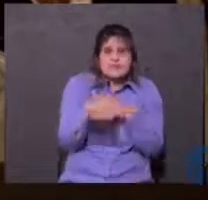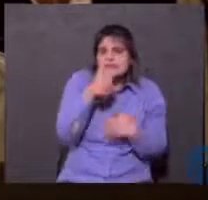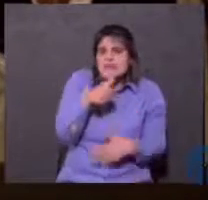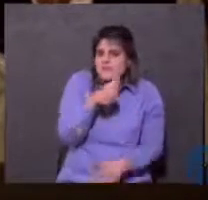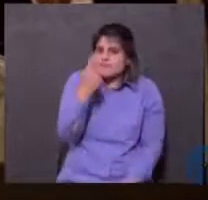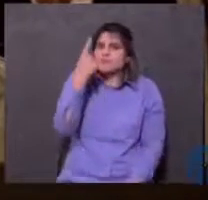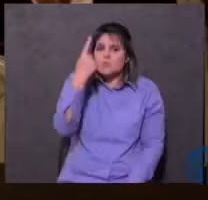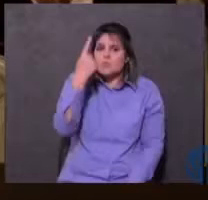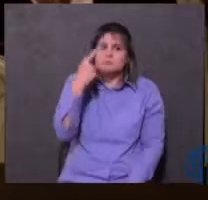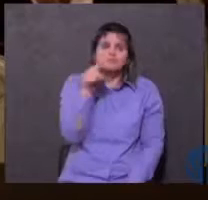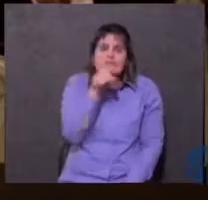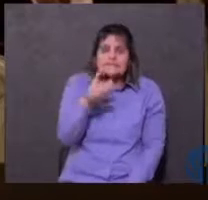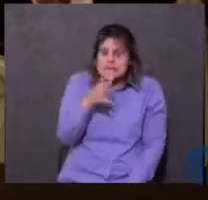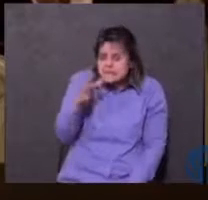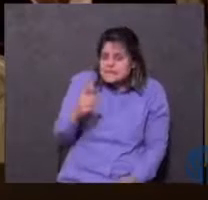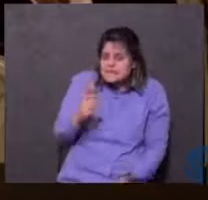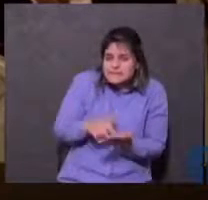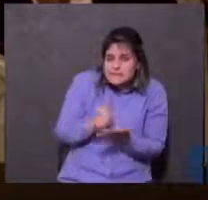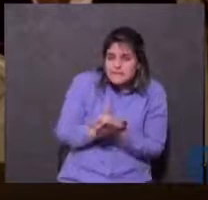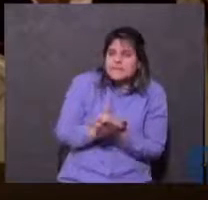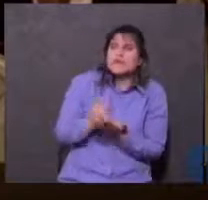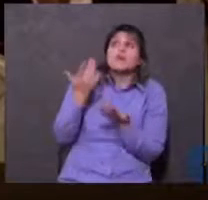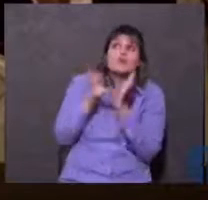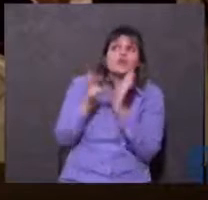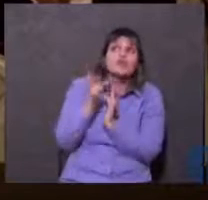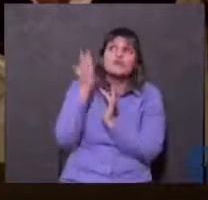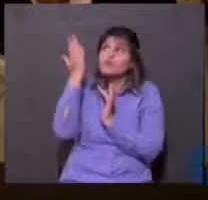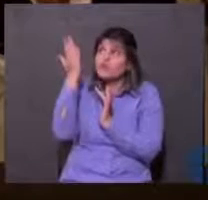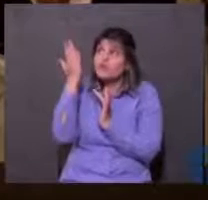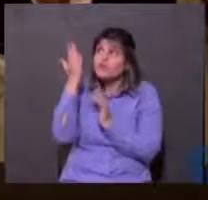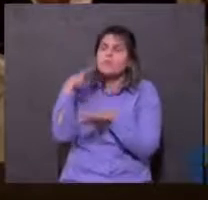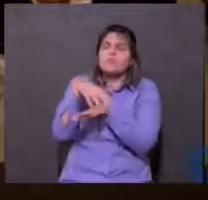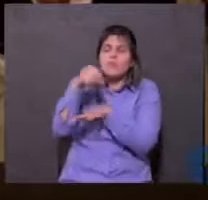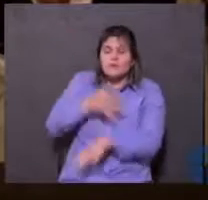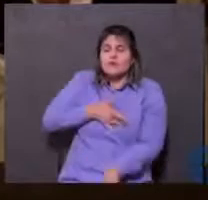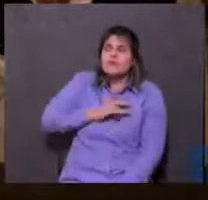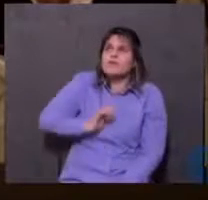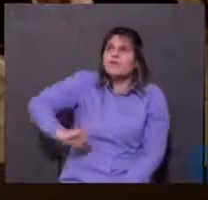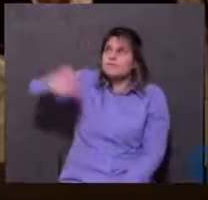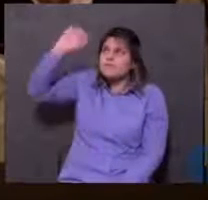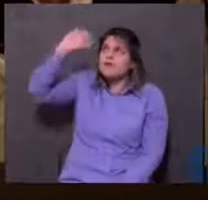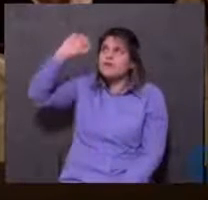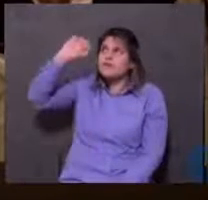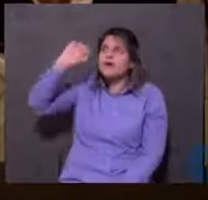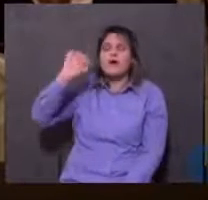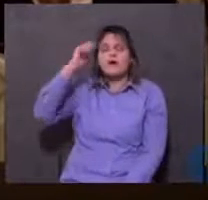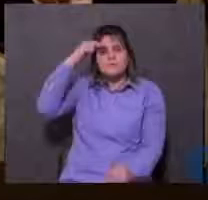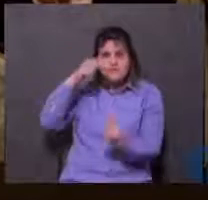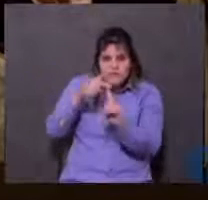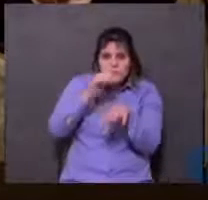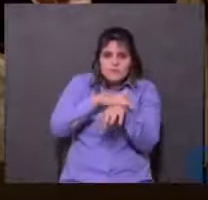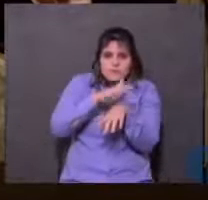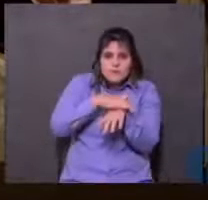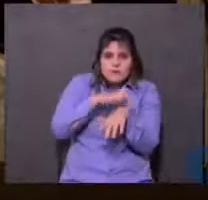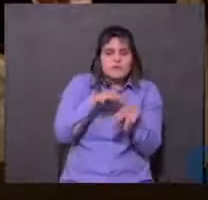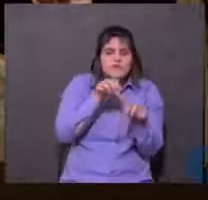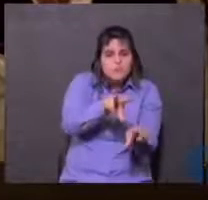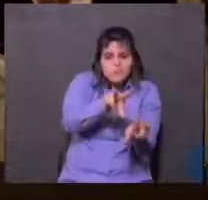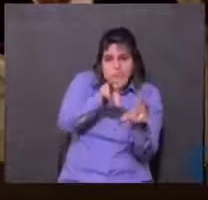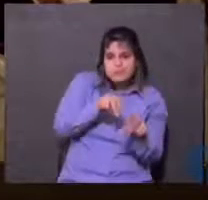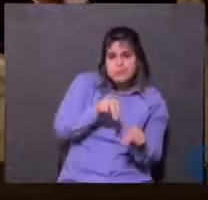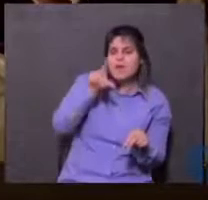sacrifício. Ó Jesus, é por vosso amor, pela conversão dos pecadores e